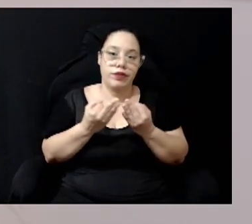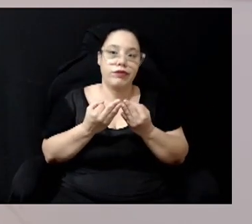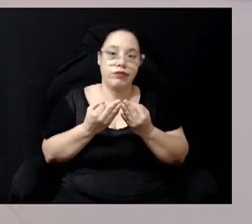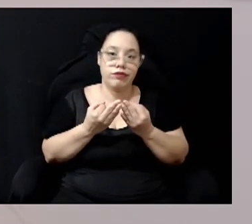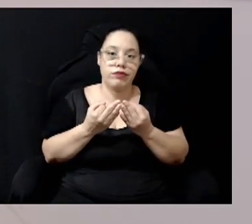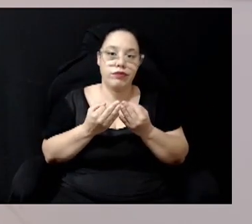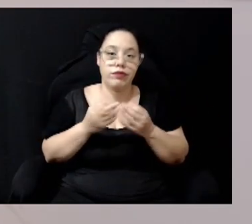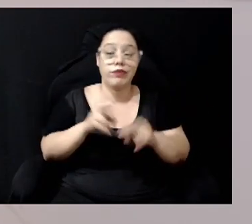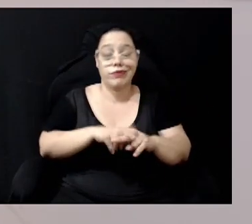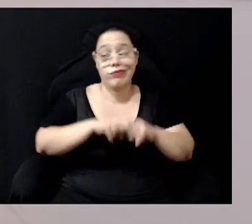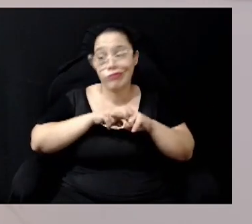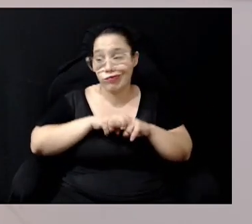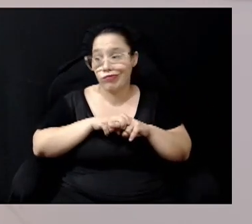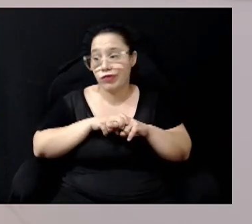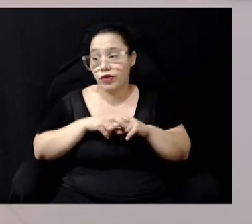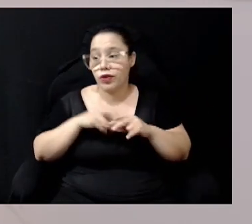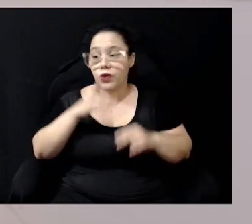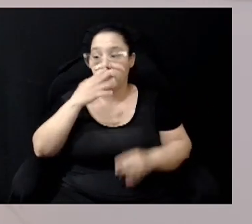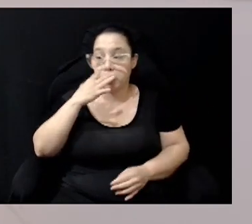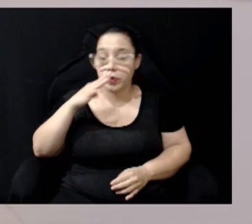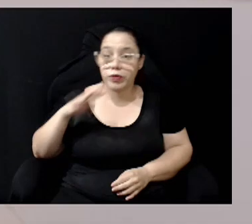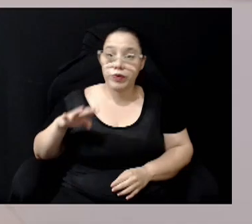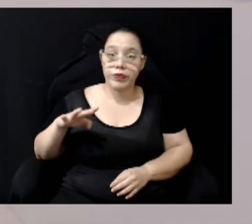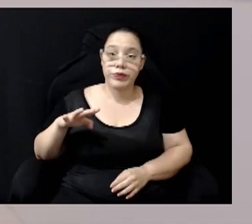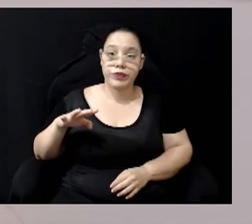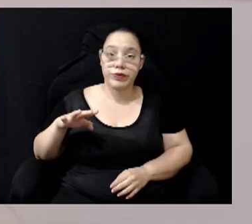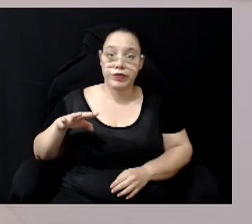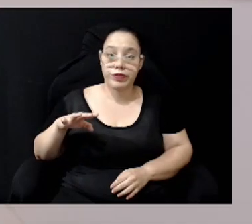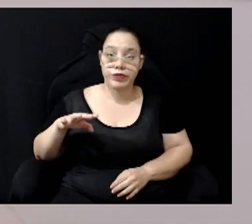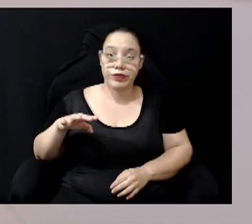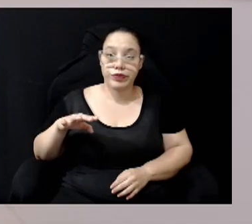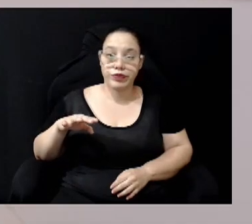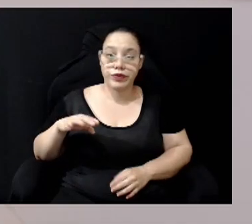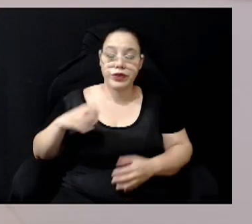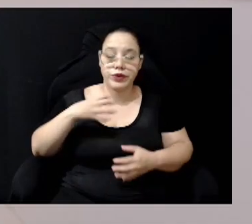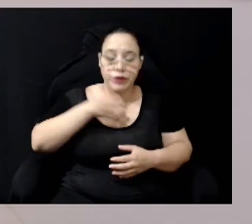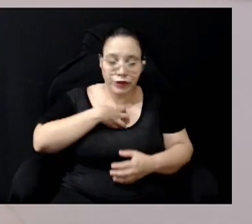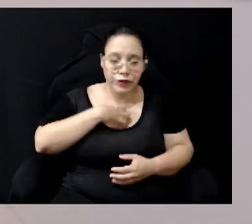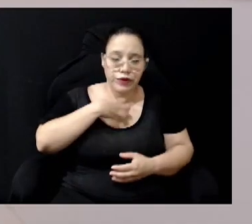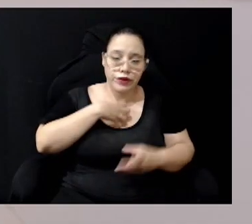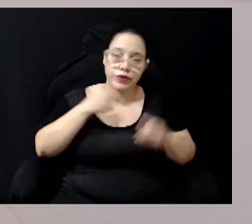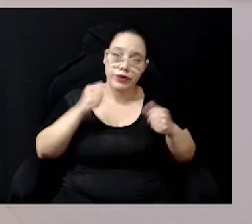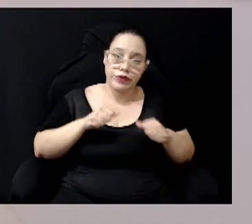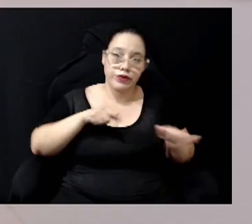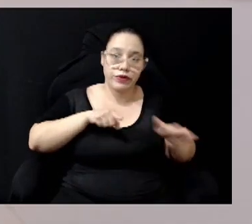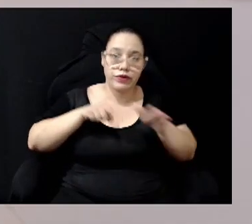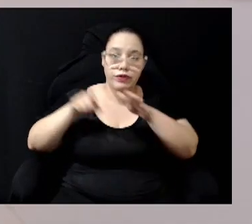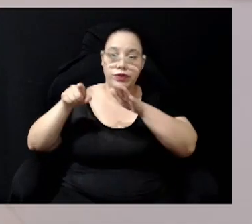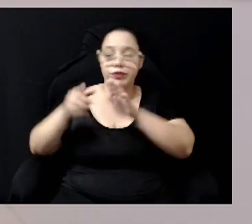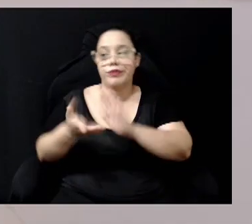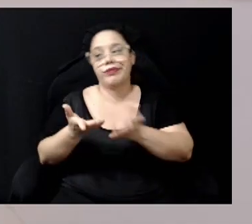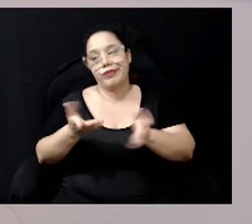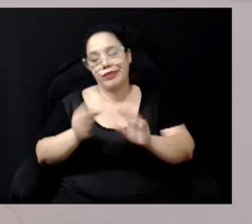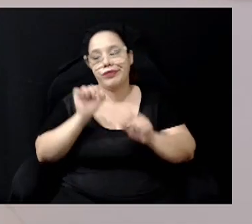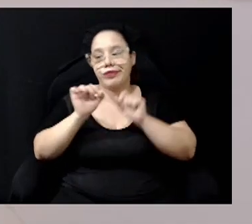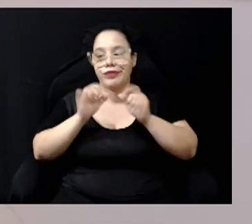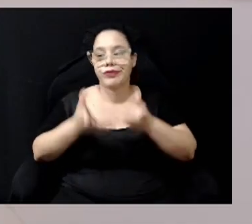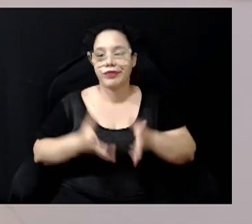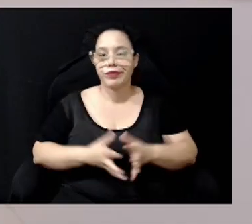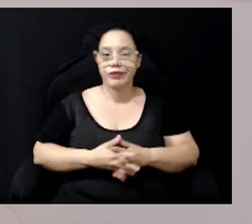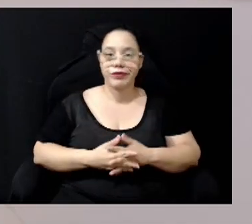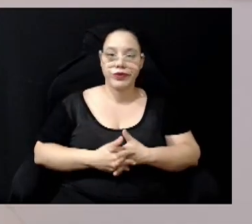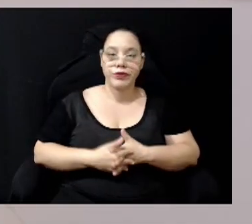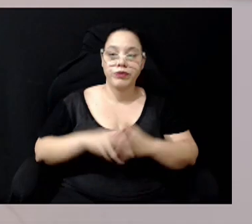são como as crianças, esses membros que são mais sensíveis e que podem apontar essas questões. Por outro